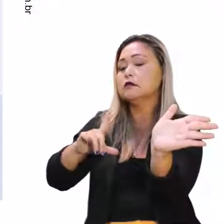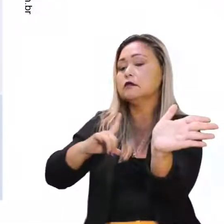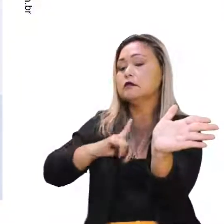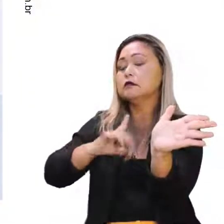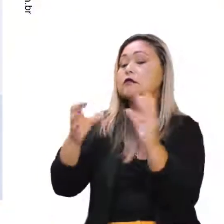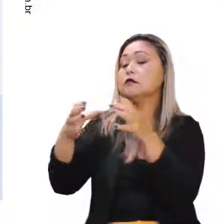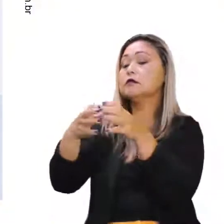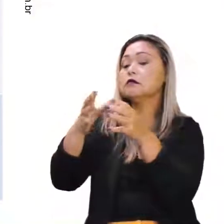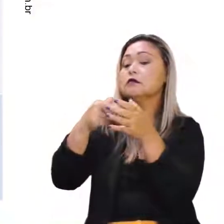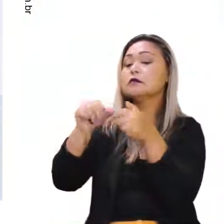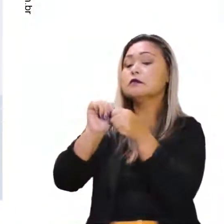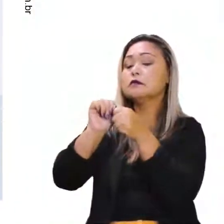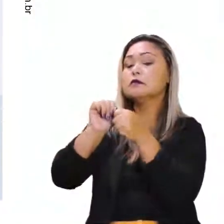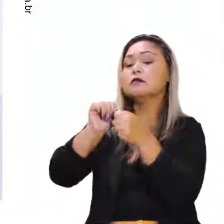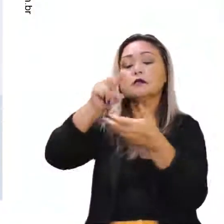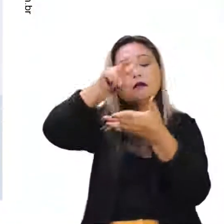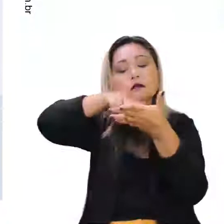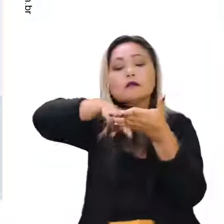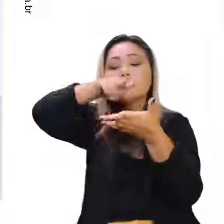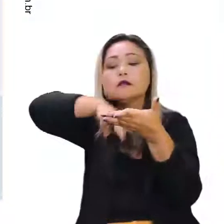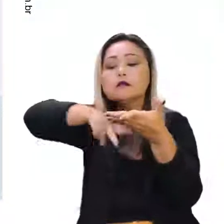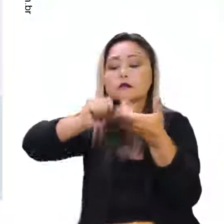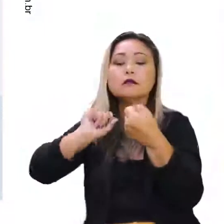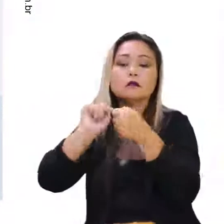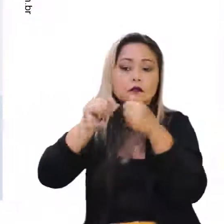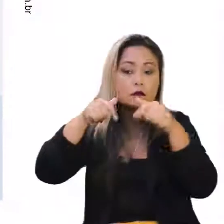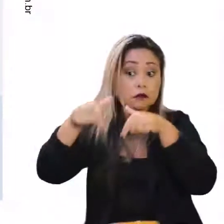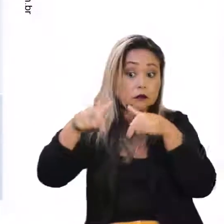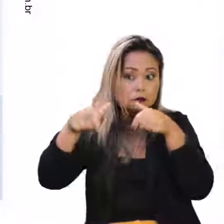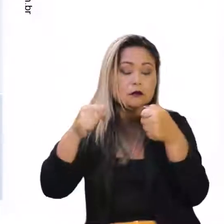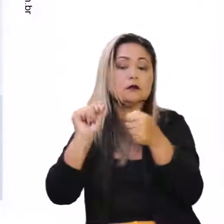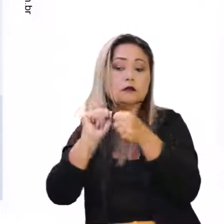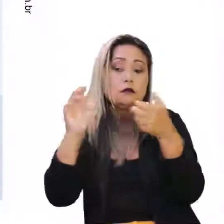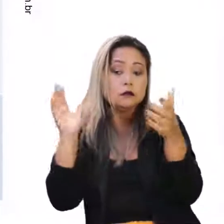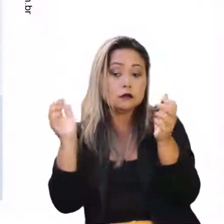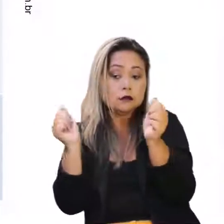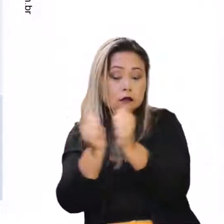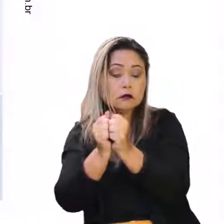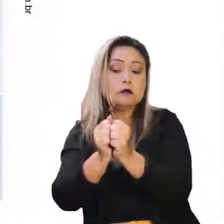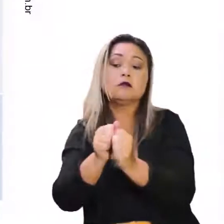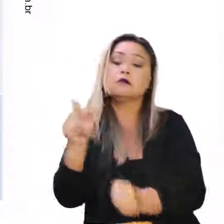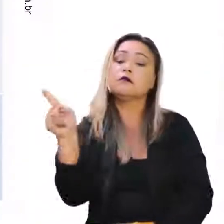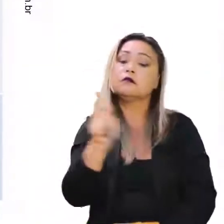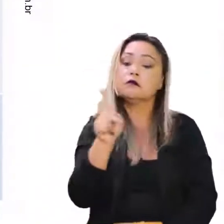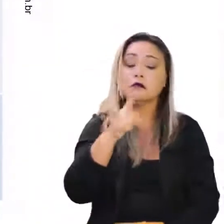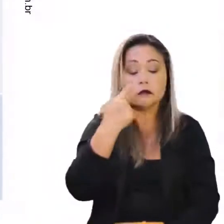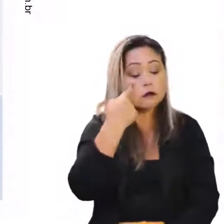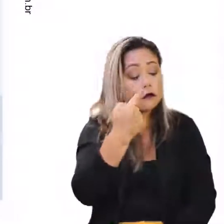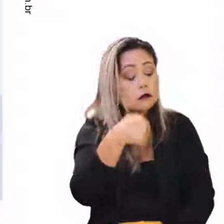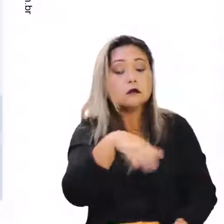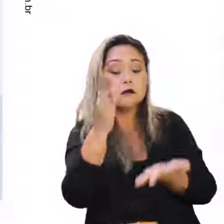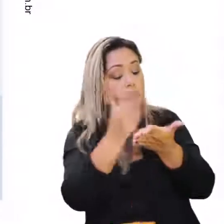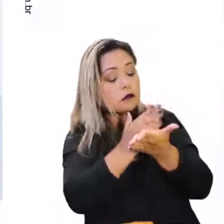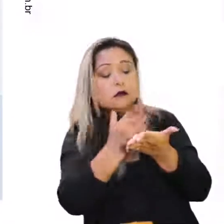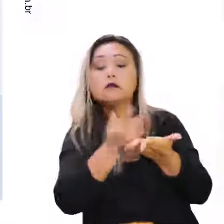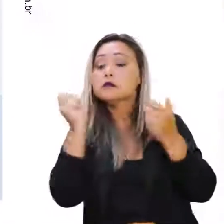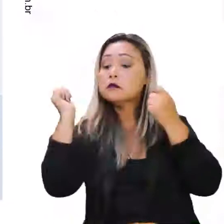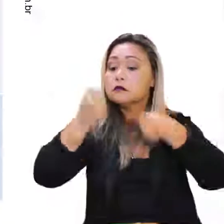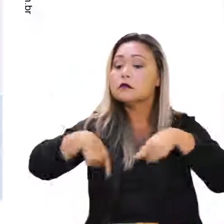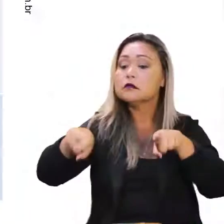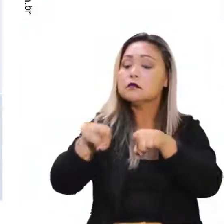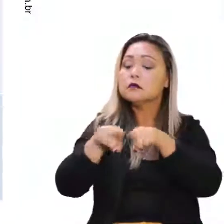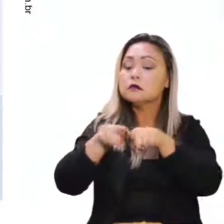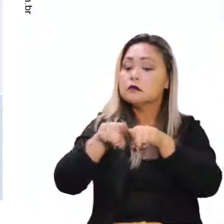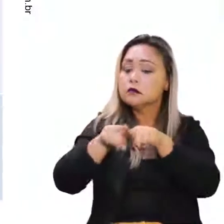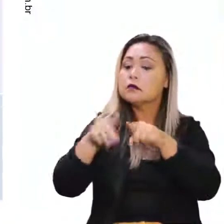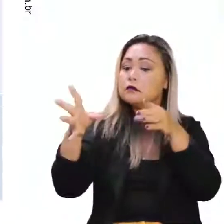o clube de leitura, querem fazer um trabalho junto com a professora de verificar os livros que vocês estão lendo, para que a gente possa também